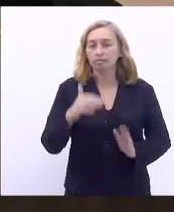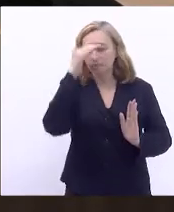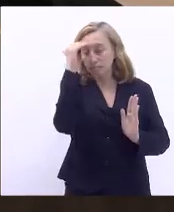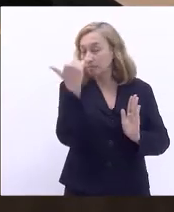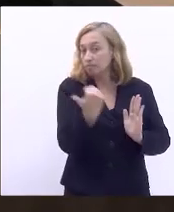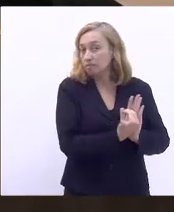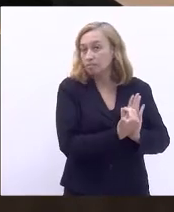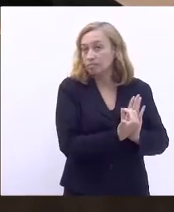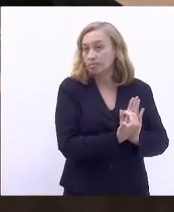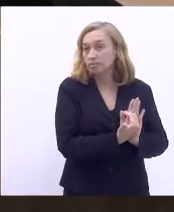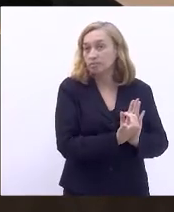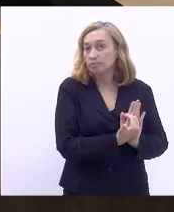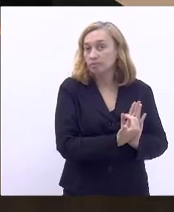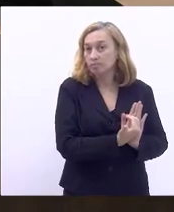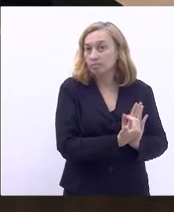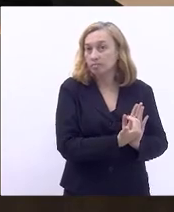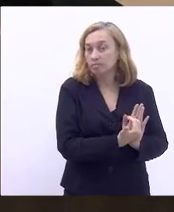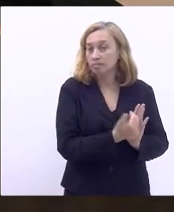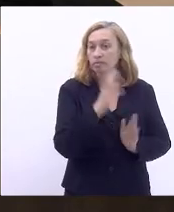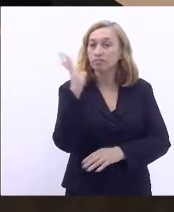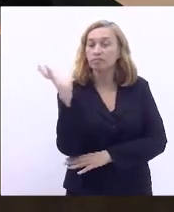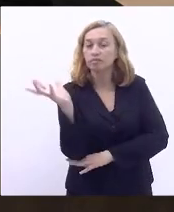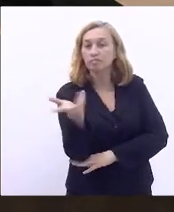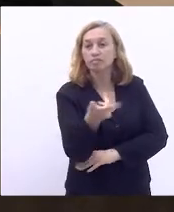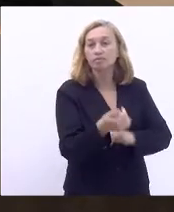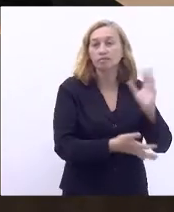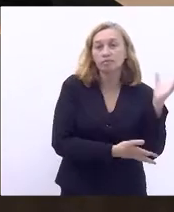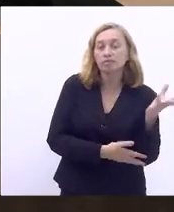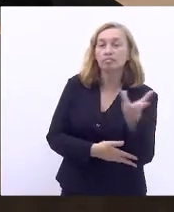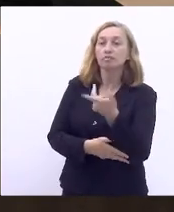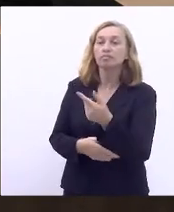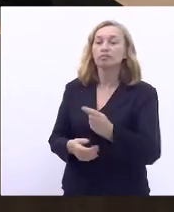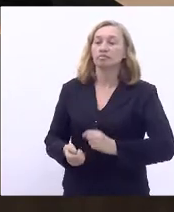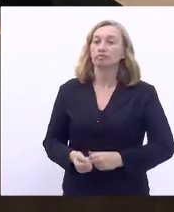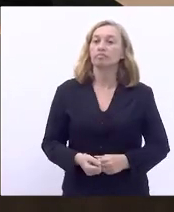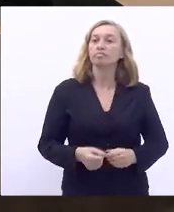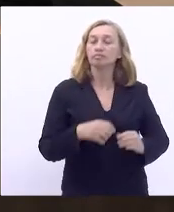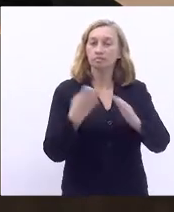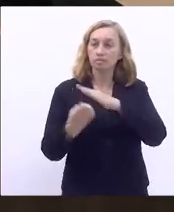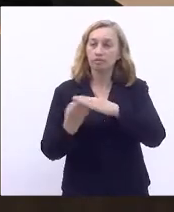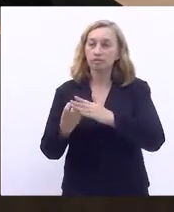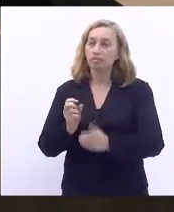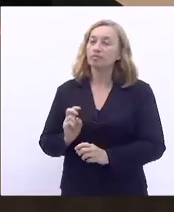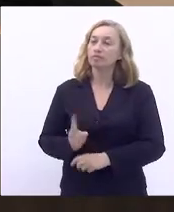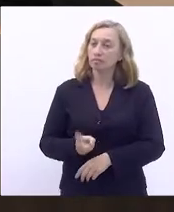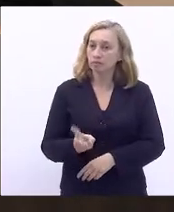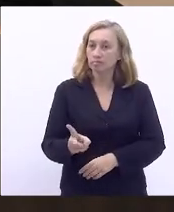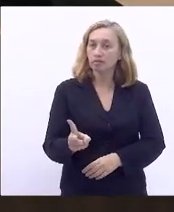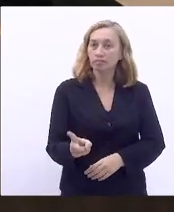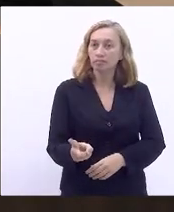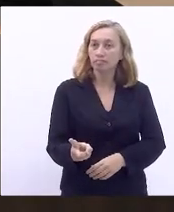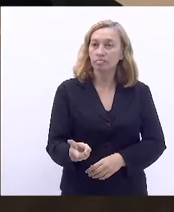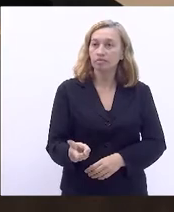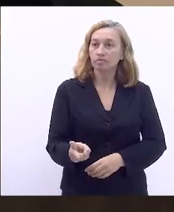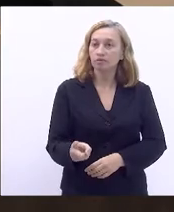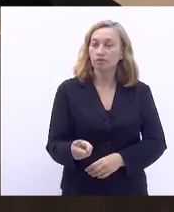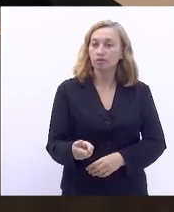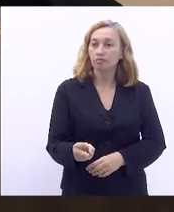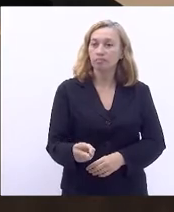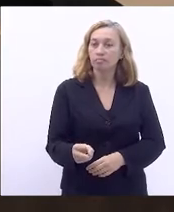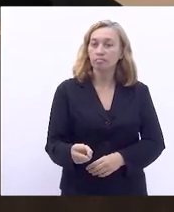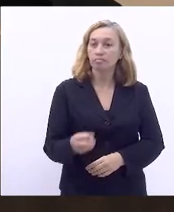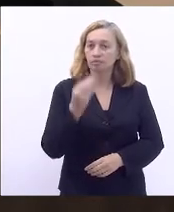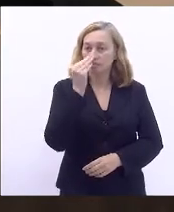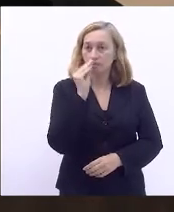cumprimento das condicionantes ambientais e sociais para que essa empresa possa continuar desrespeitando a